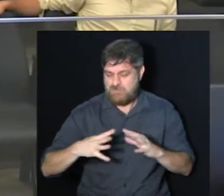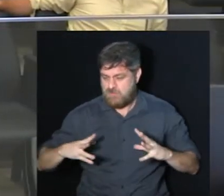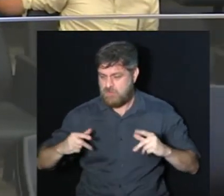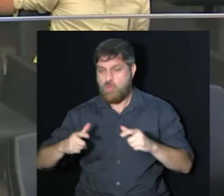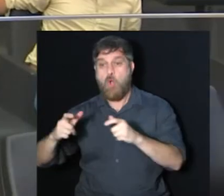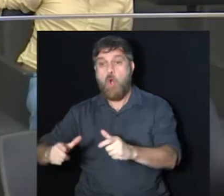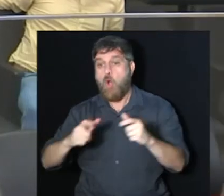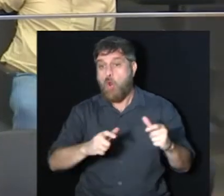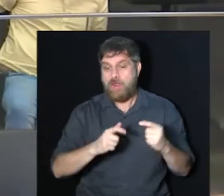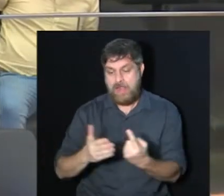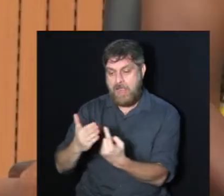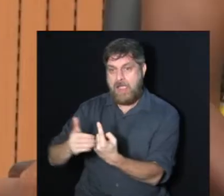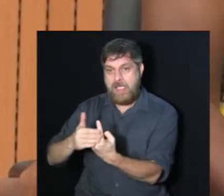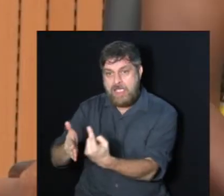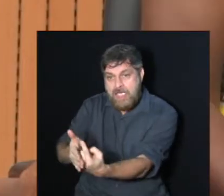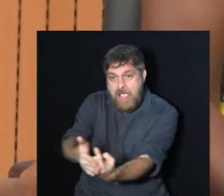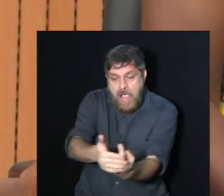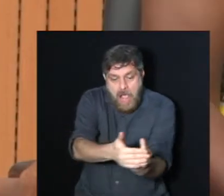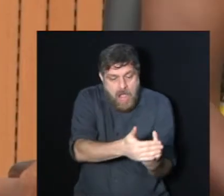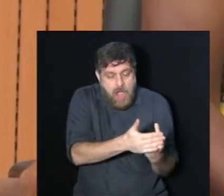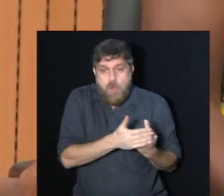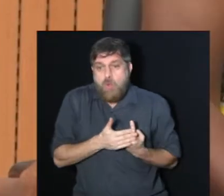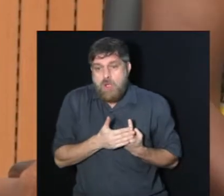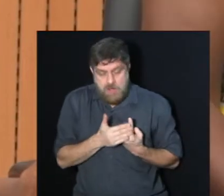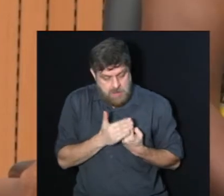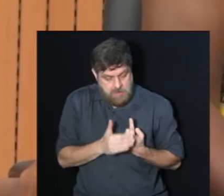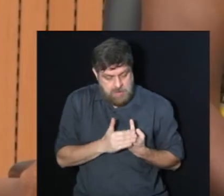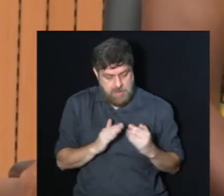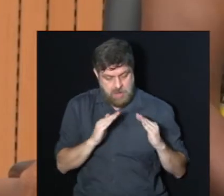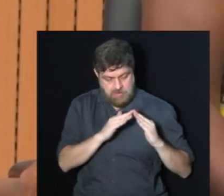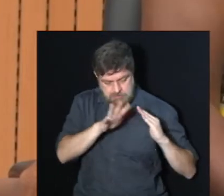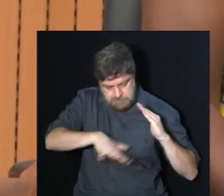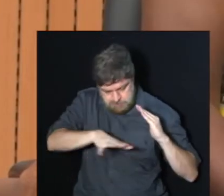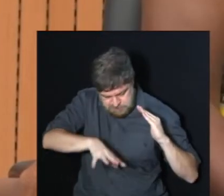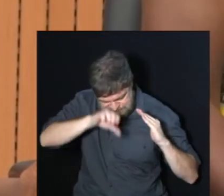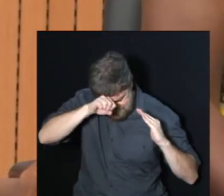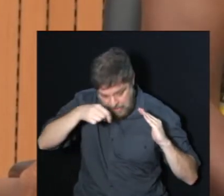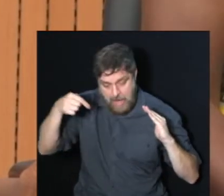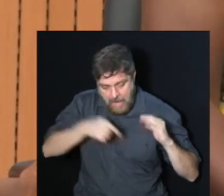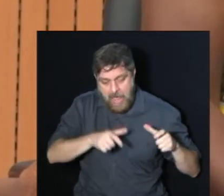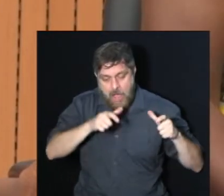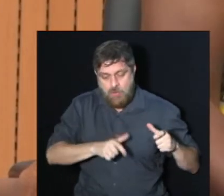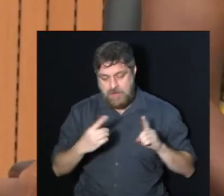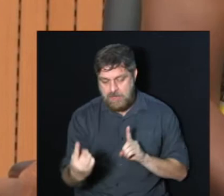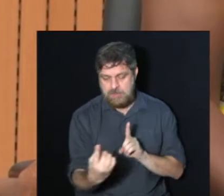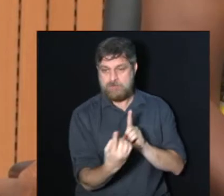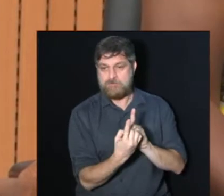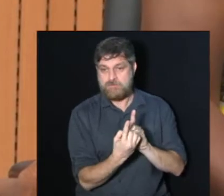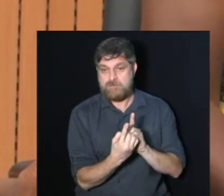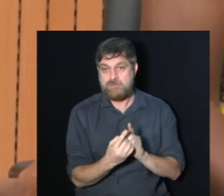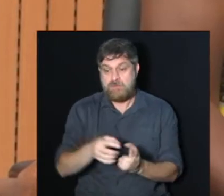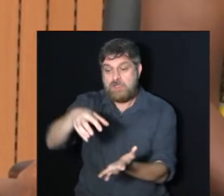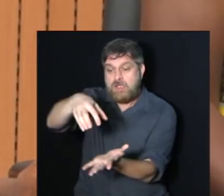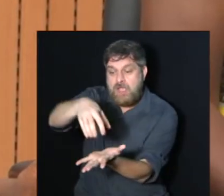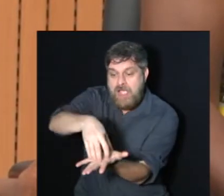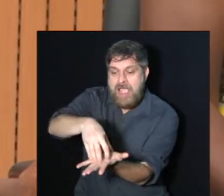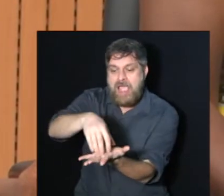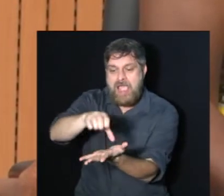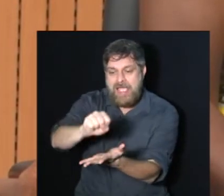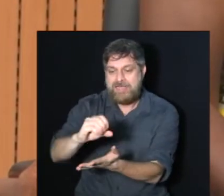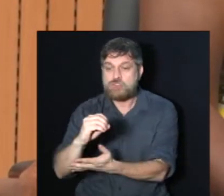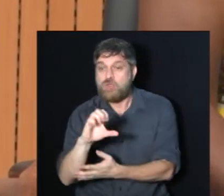lugares de acolhimento. O terreiro é um lugar? Mas a SOS Mulher também é.